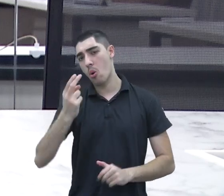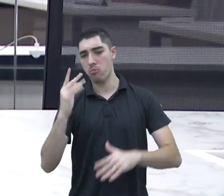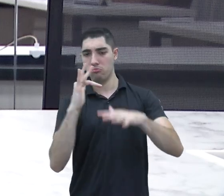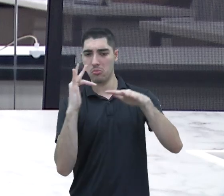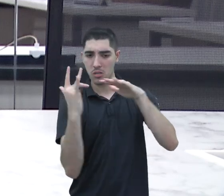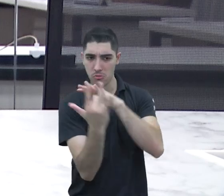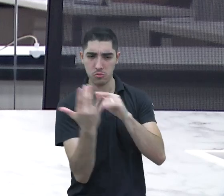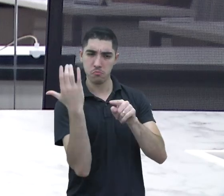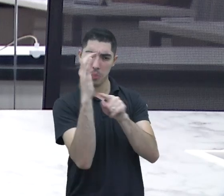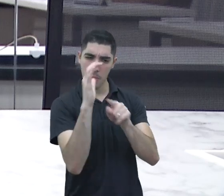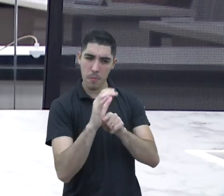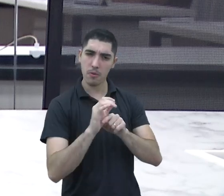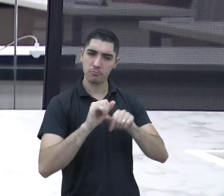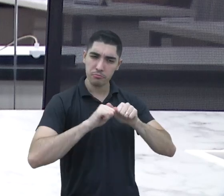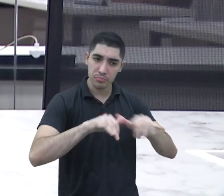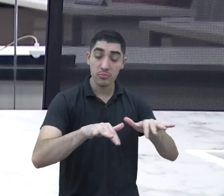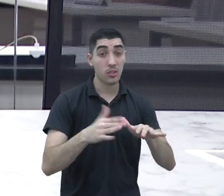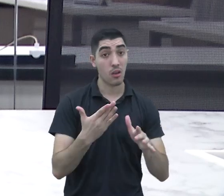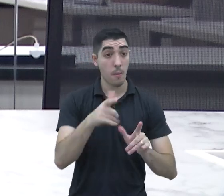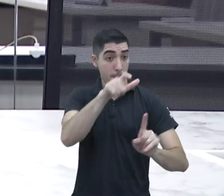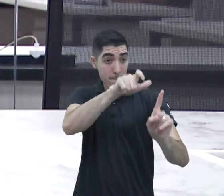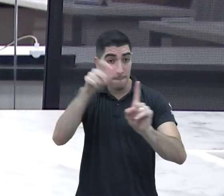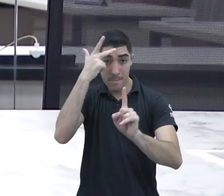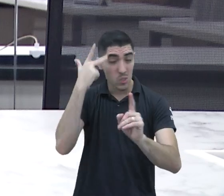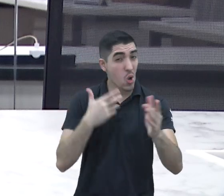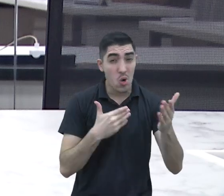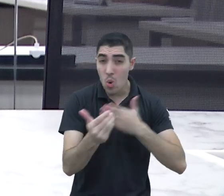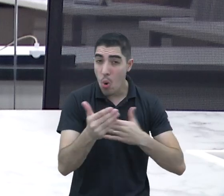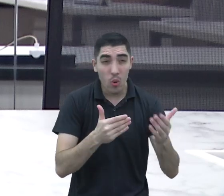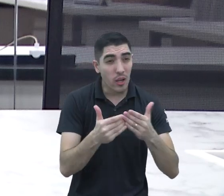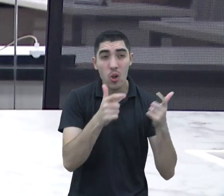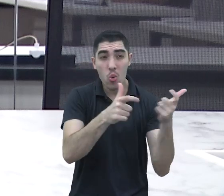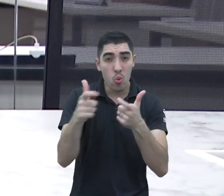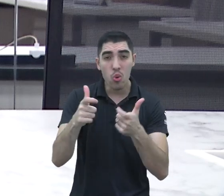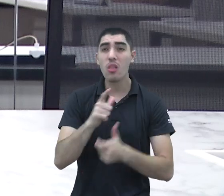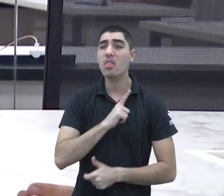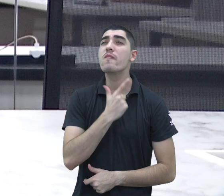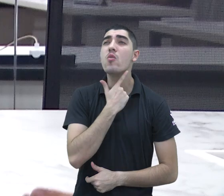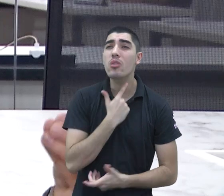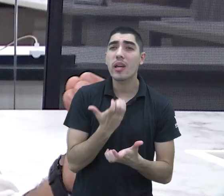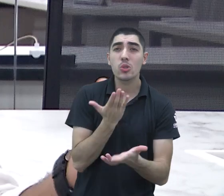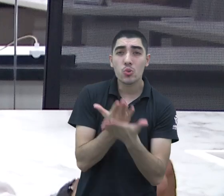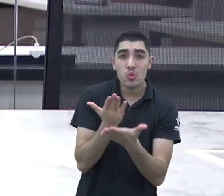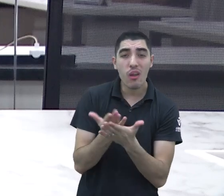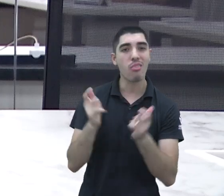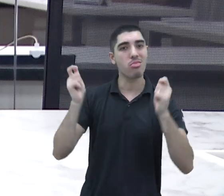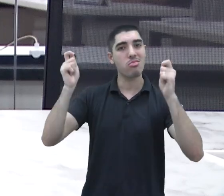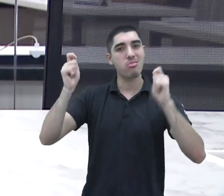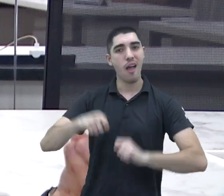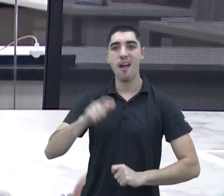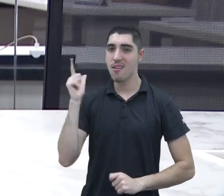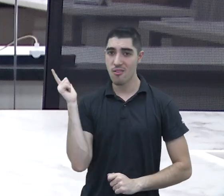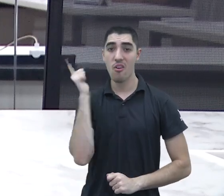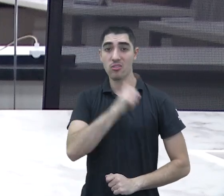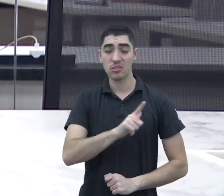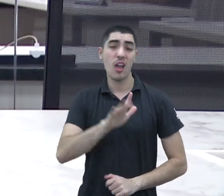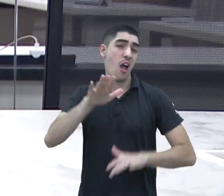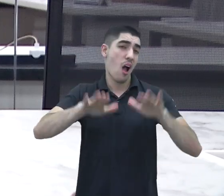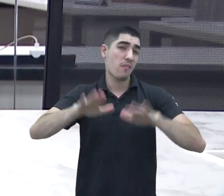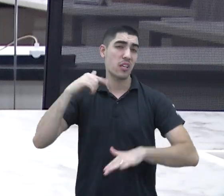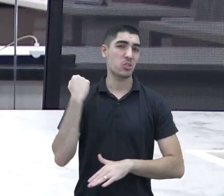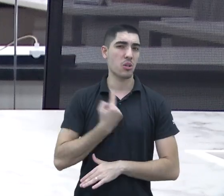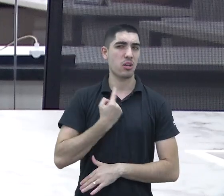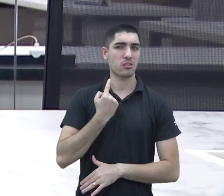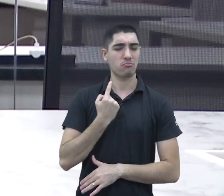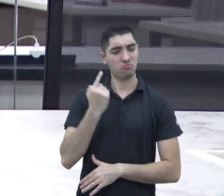sociais aqui do Legislativo, eu consigo fazer com que qualquer pessoa, em qualquer lugar que tenha vontade de estudar, consiga estudar.